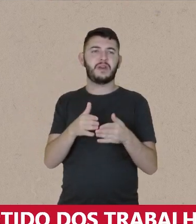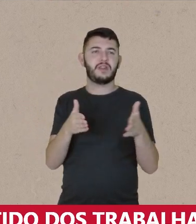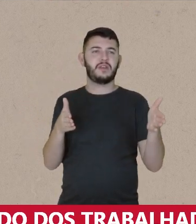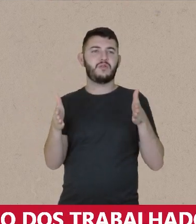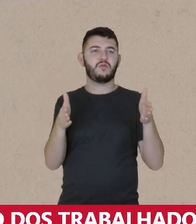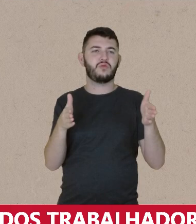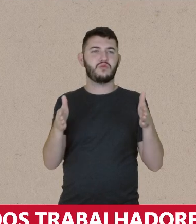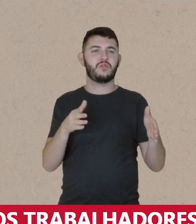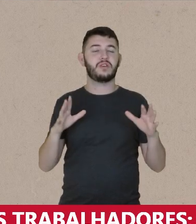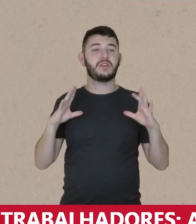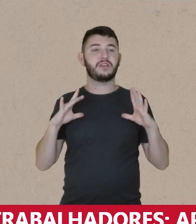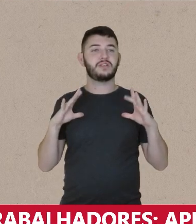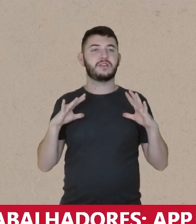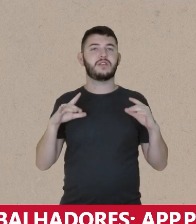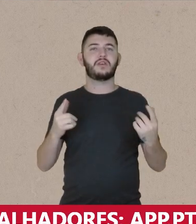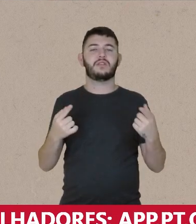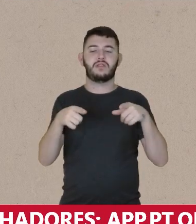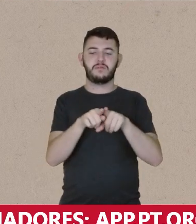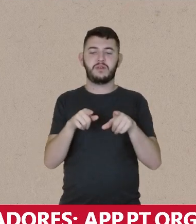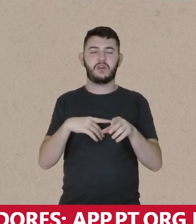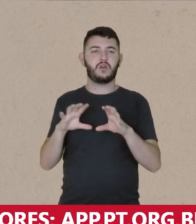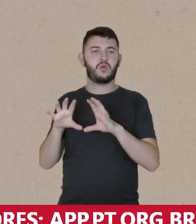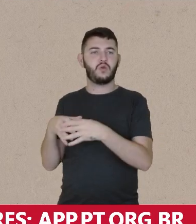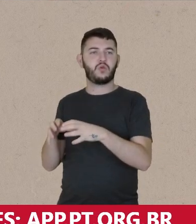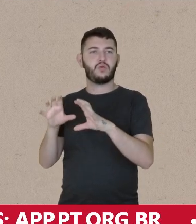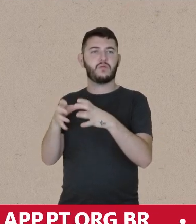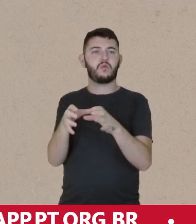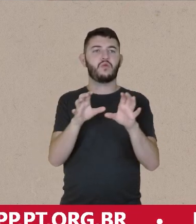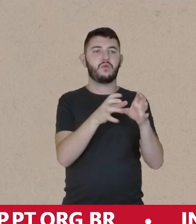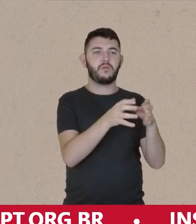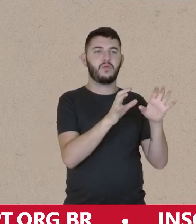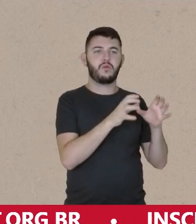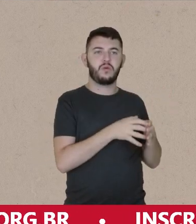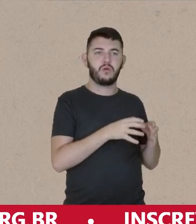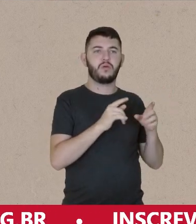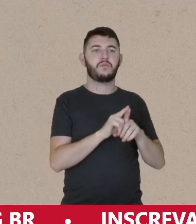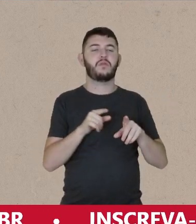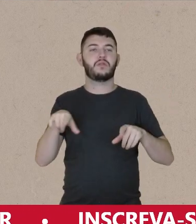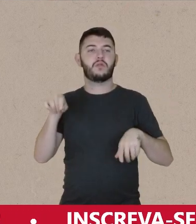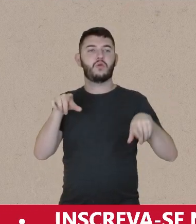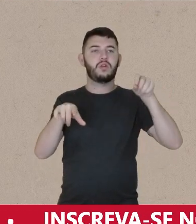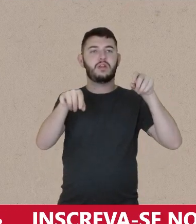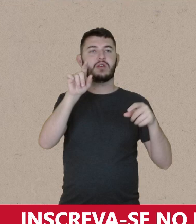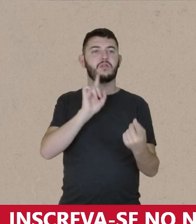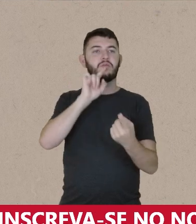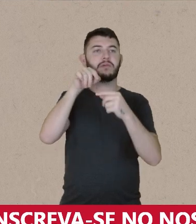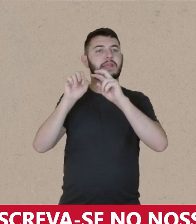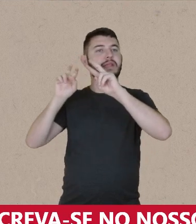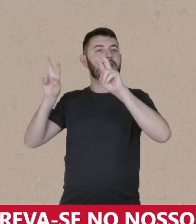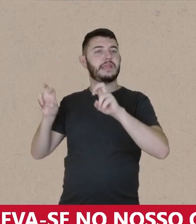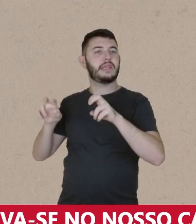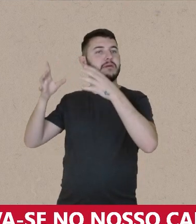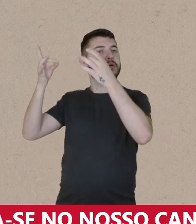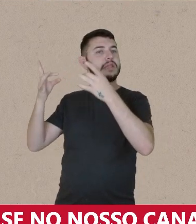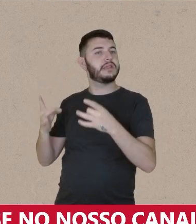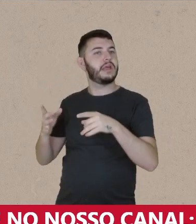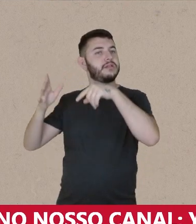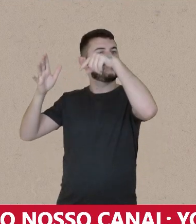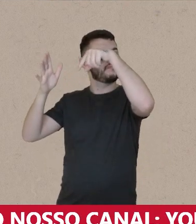foram definidos alguns grupos para aprofundar algumas questões. Então, assim, essa semana vai